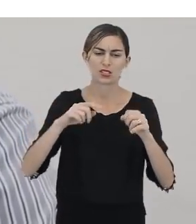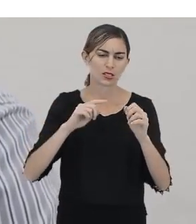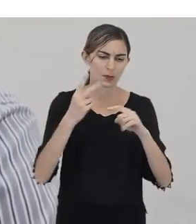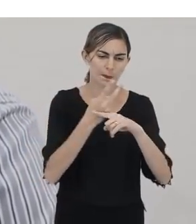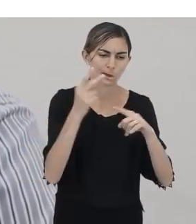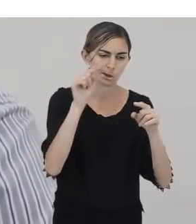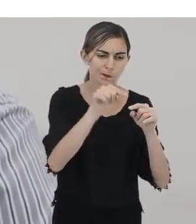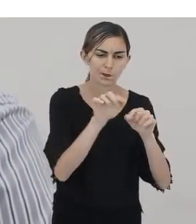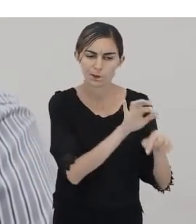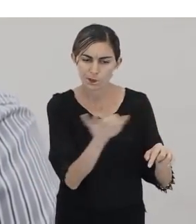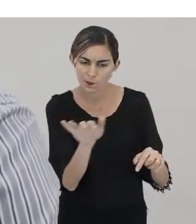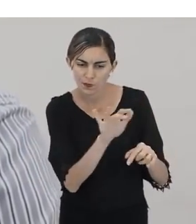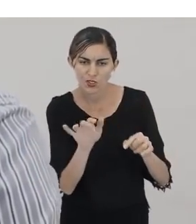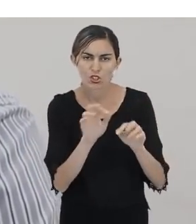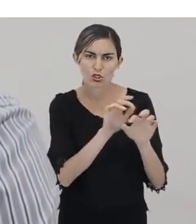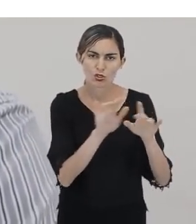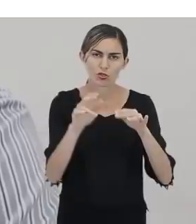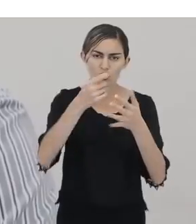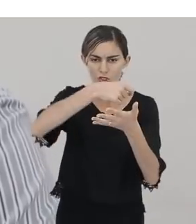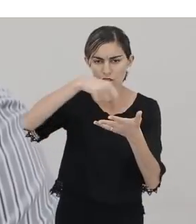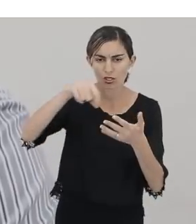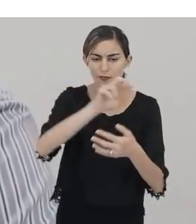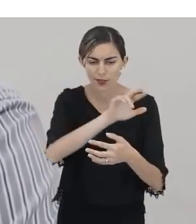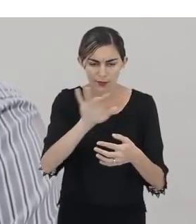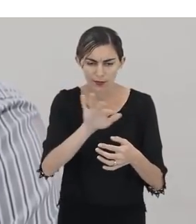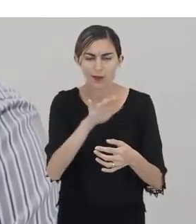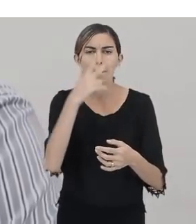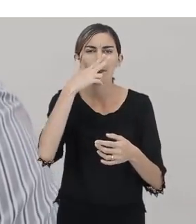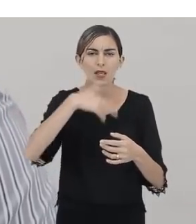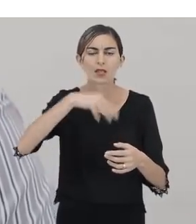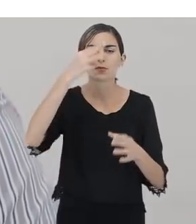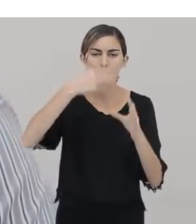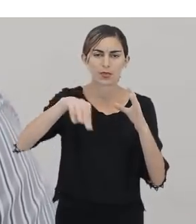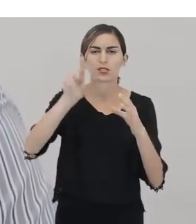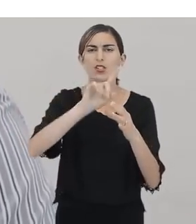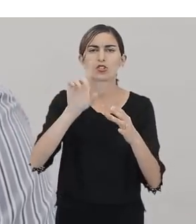você ir lá e escrever em cada local a mesma mensagem. Você pode